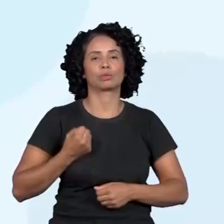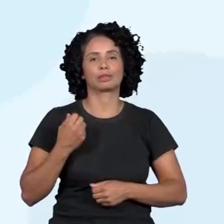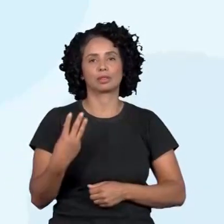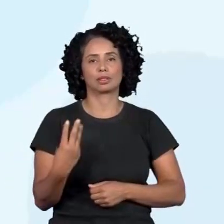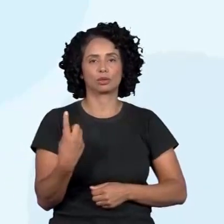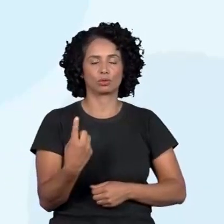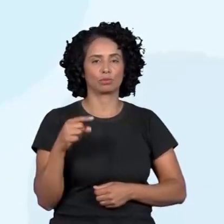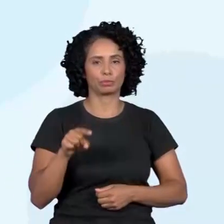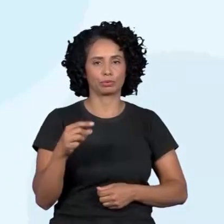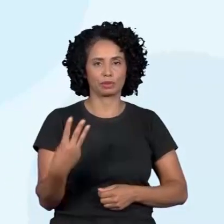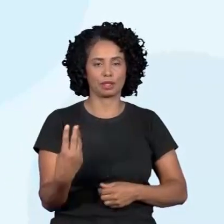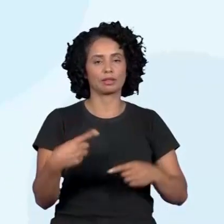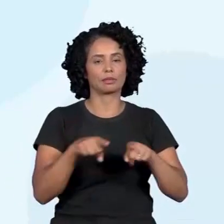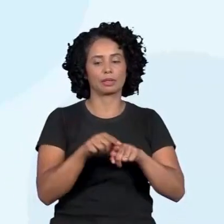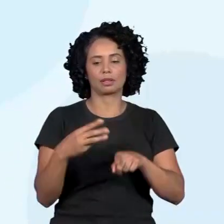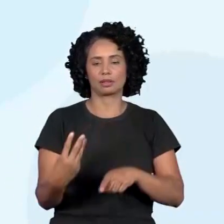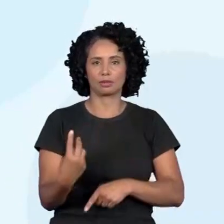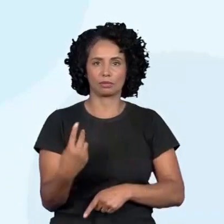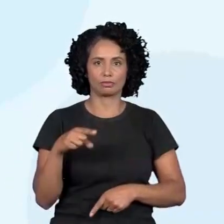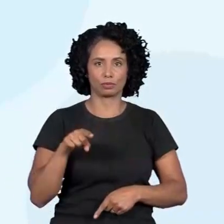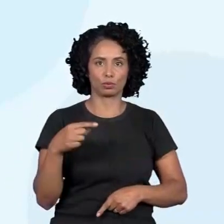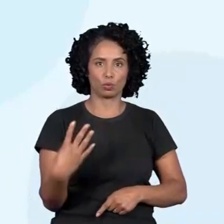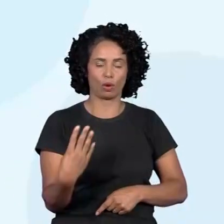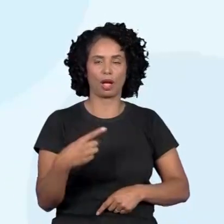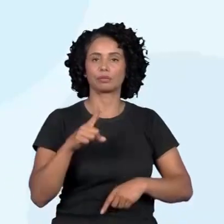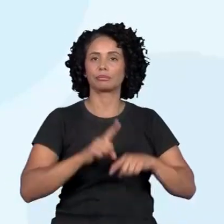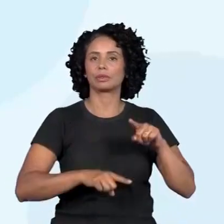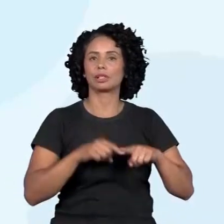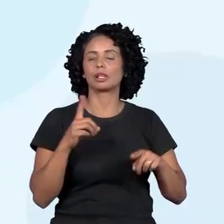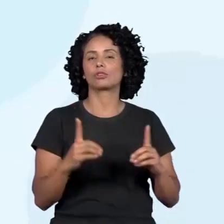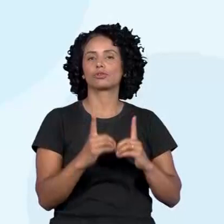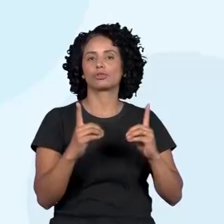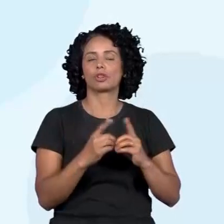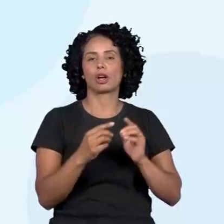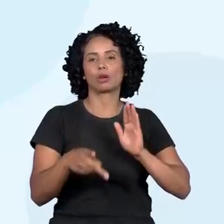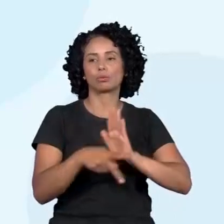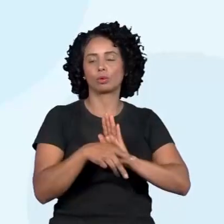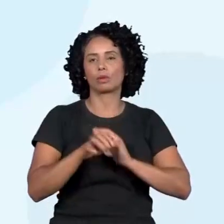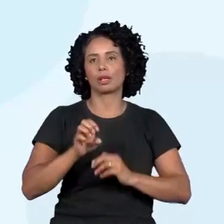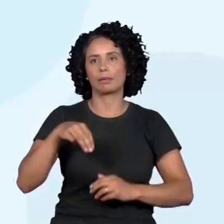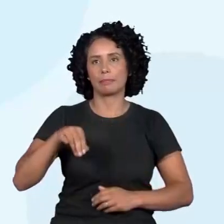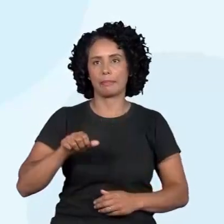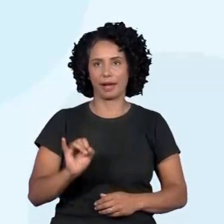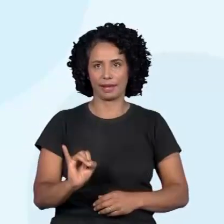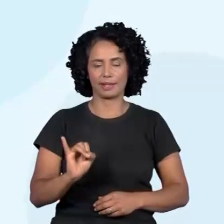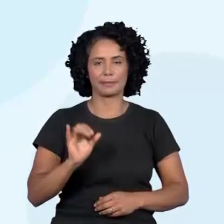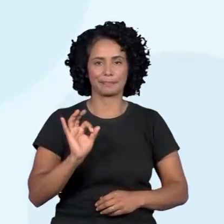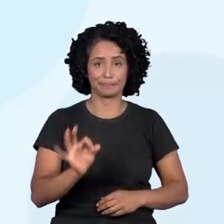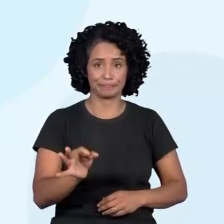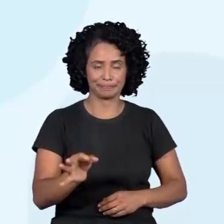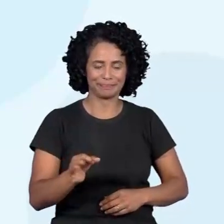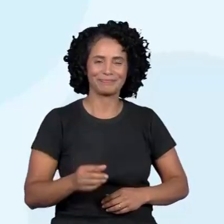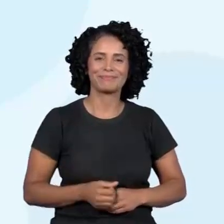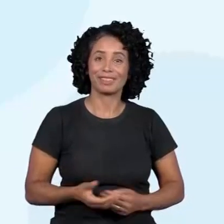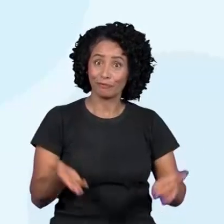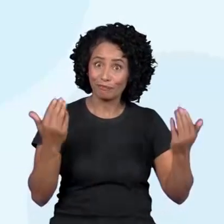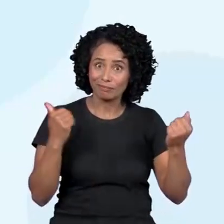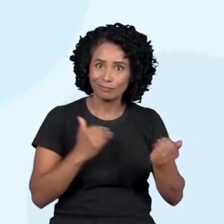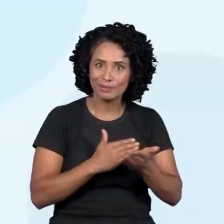32.3 e 32.4 do material do EMAI, ok? Então, bora lá